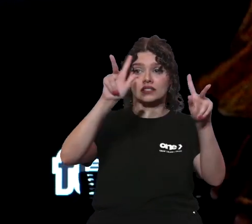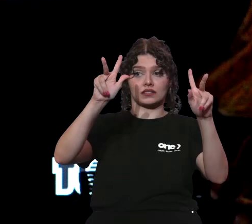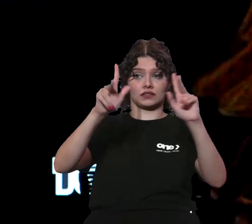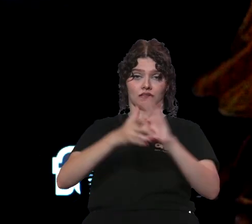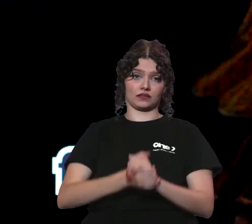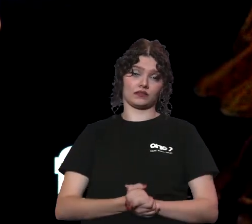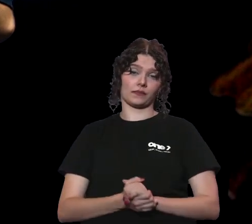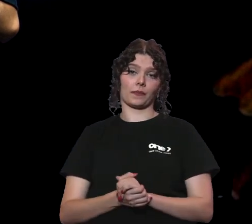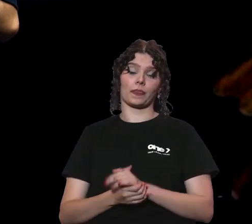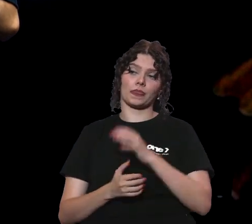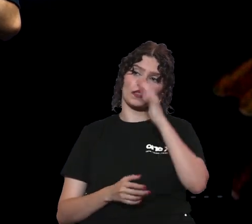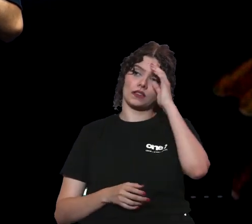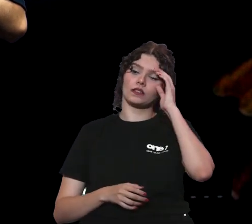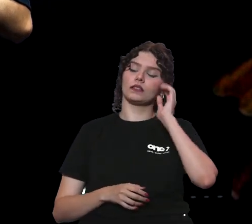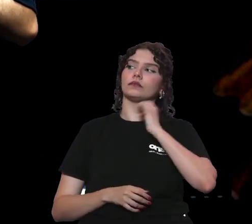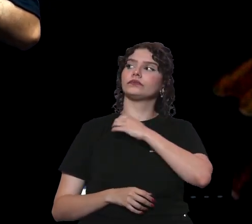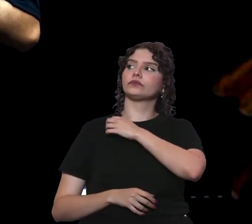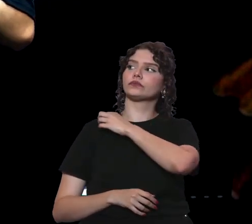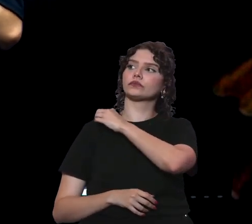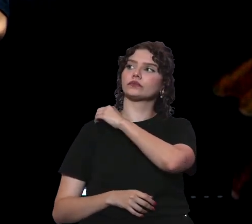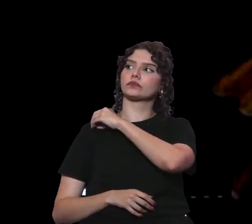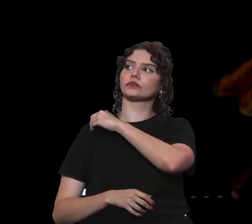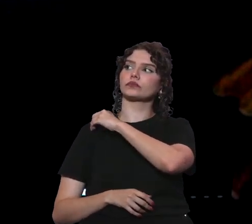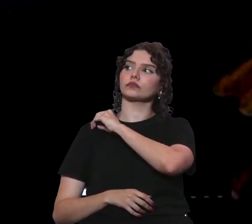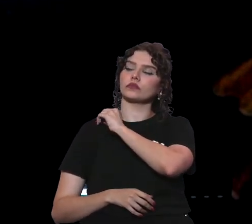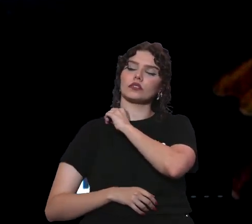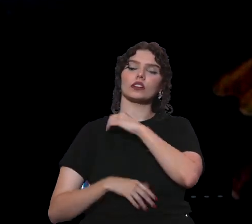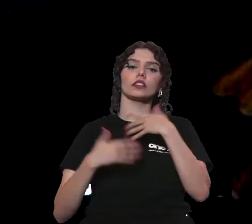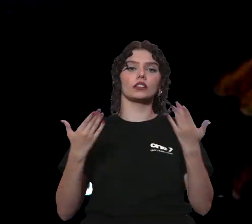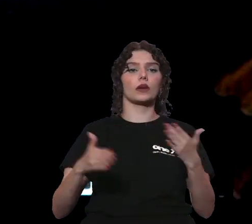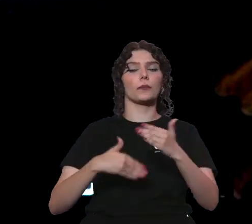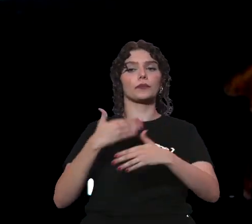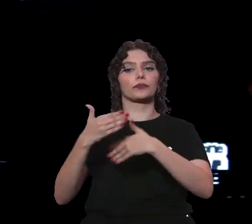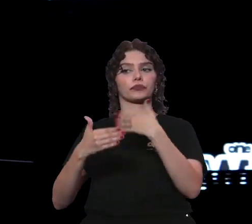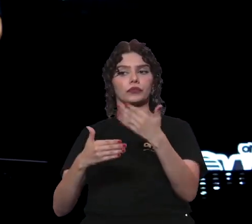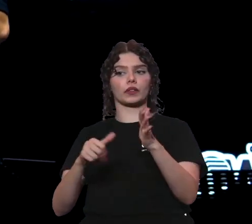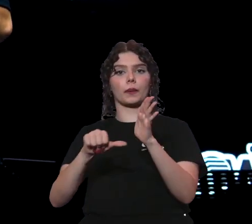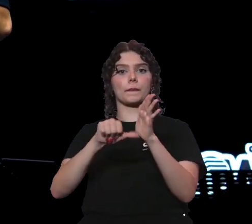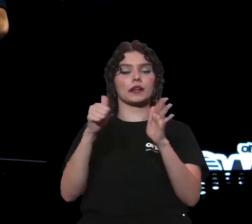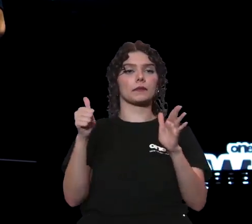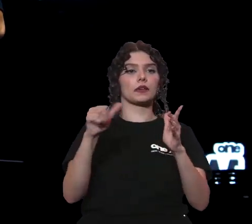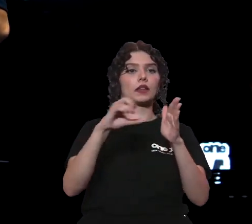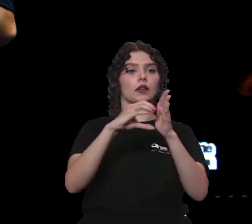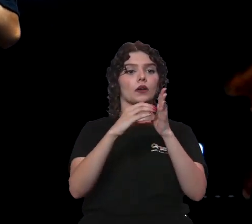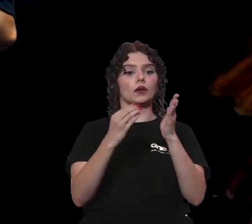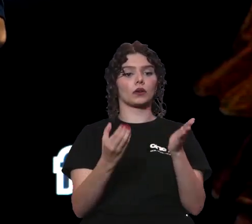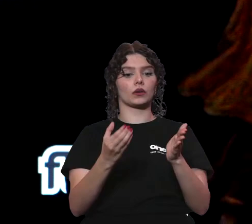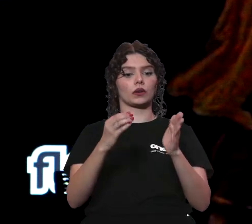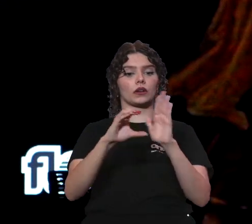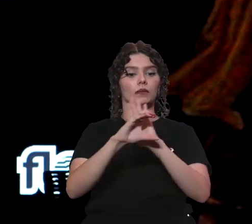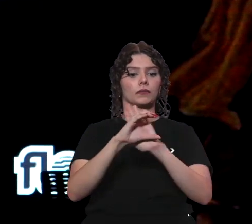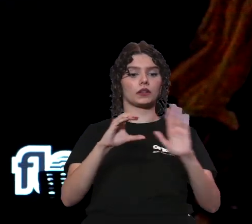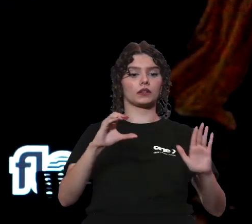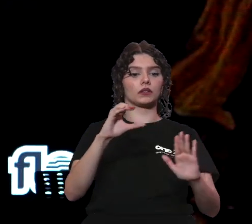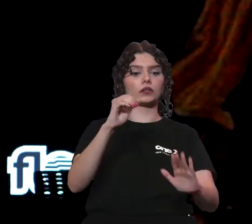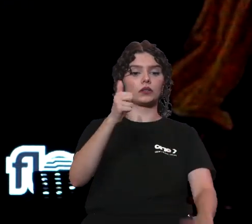A continuação não está nesse texto que a gente leu, está em 1 Crônicas 16, não precisa